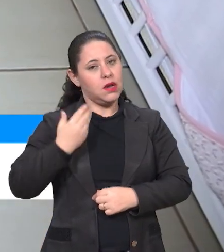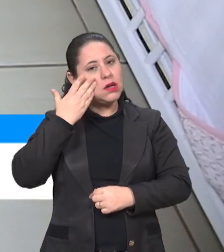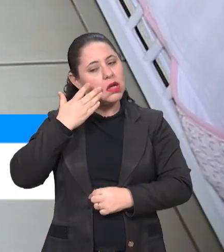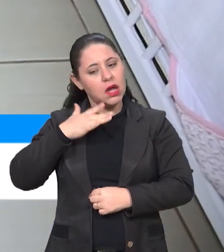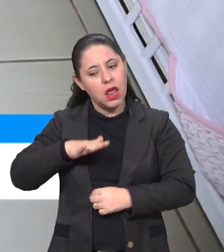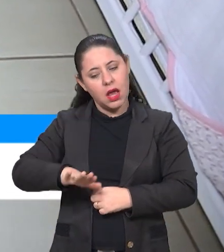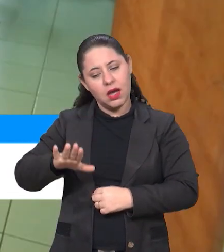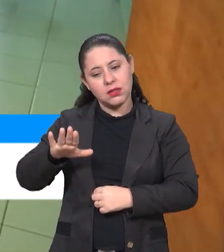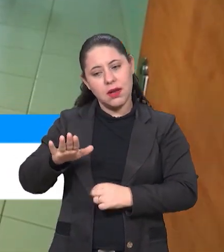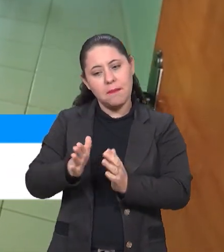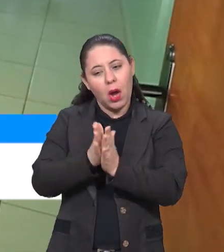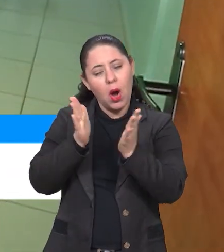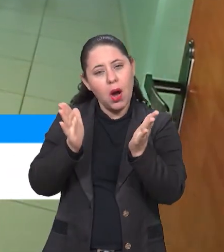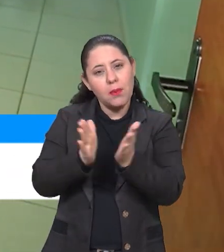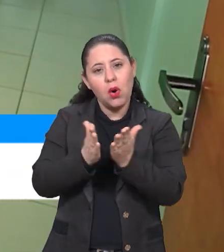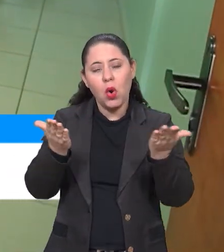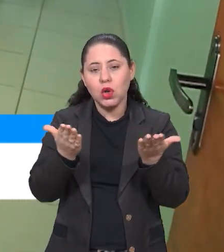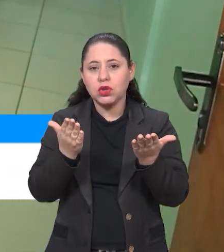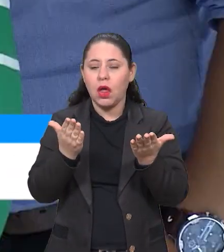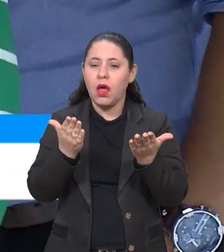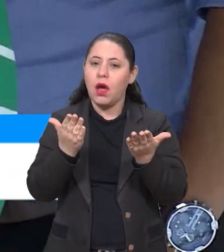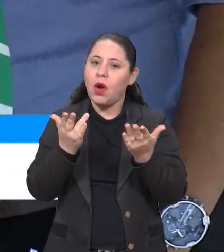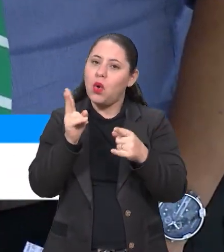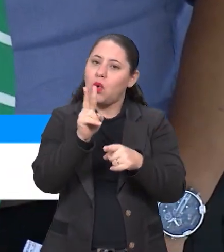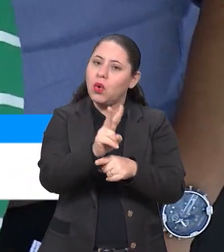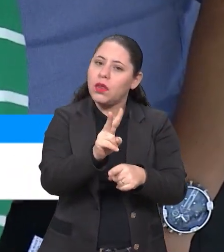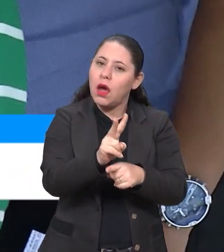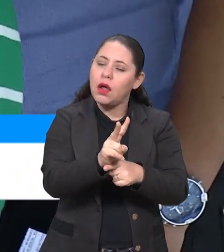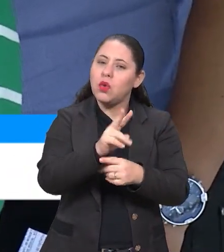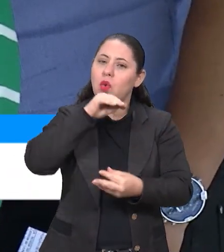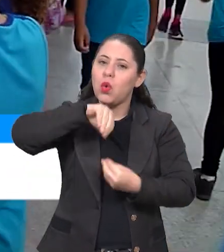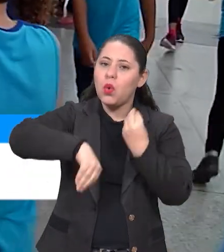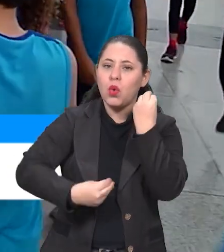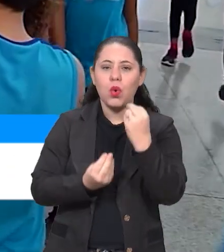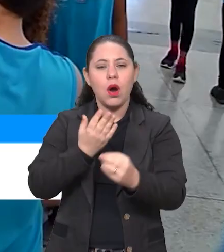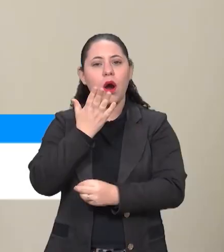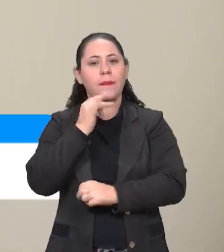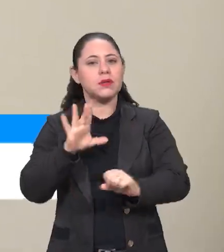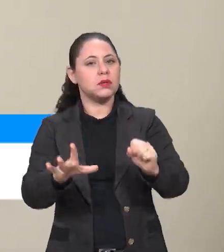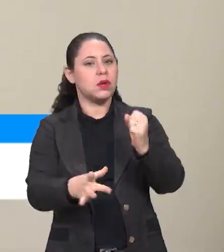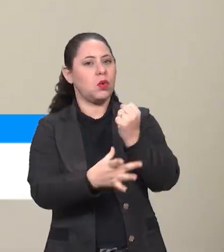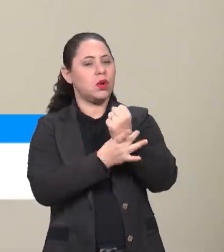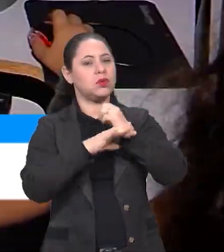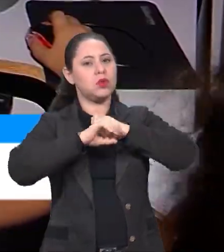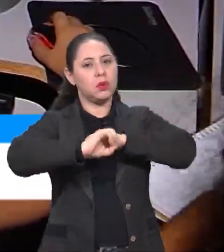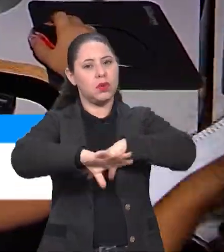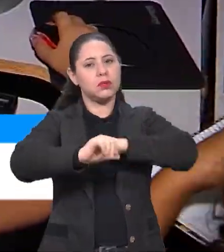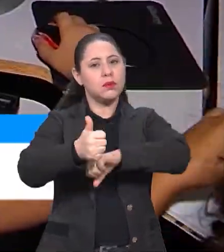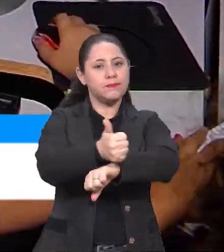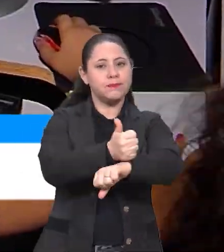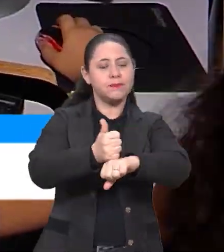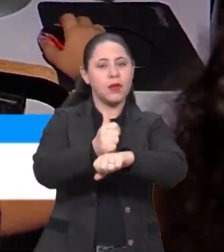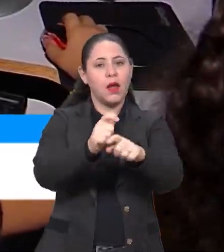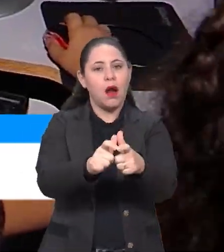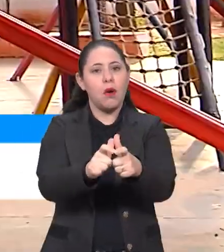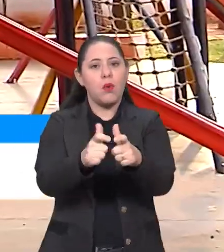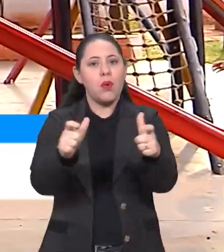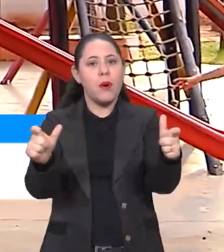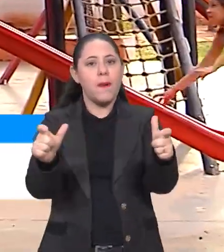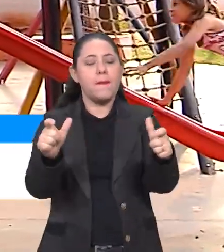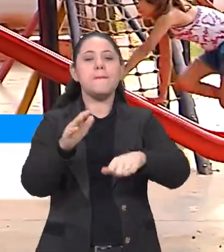de vida das crianças mais vulneráveis agora, garantindo afeto, nutrição, segurança e educação de